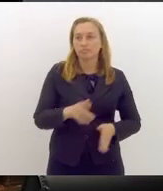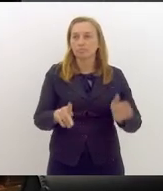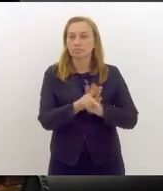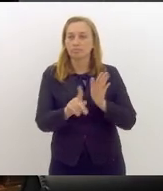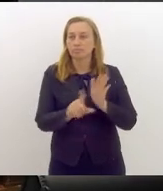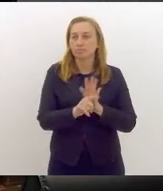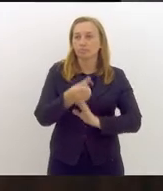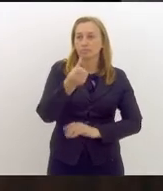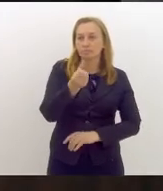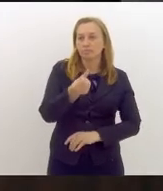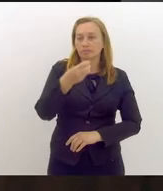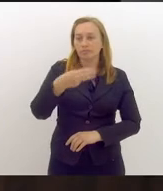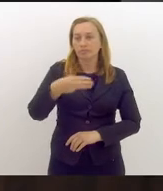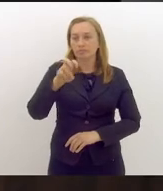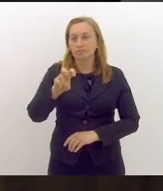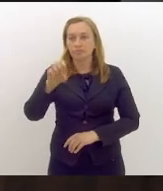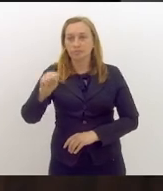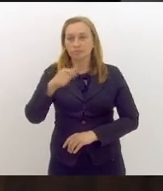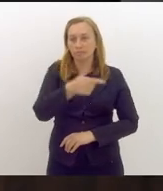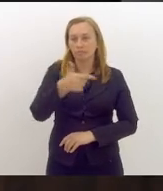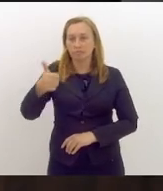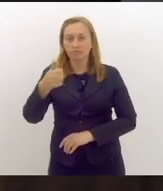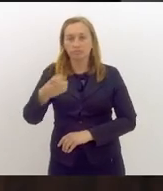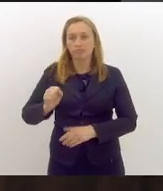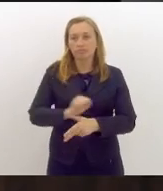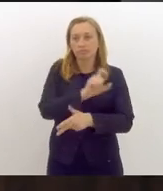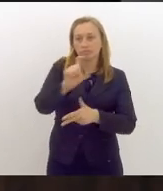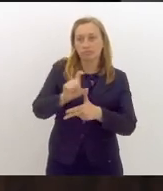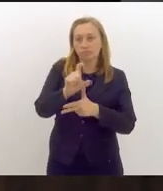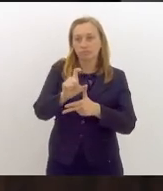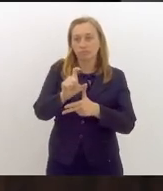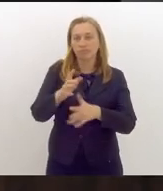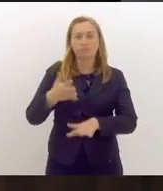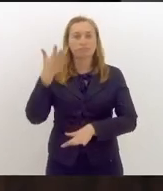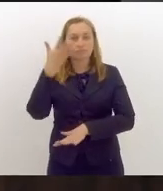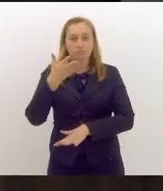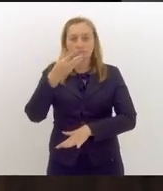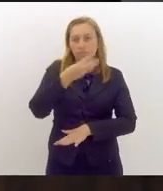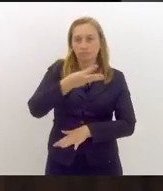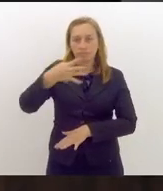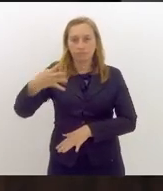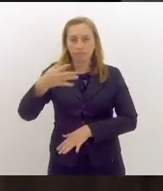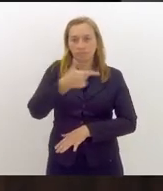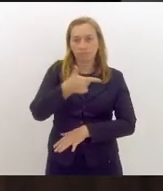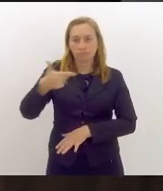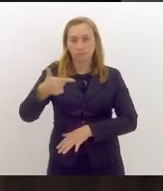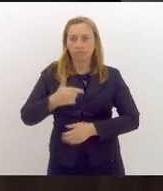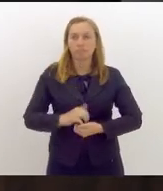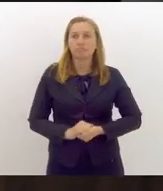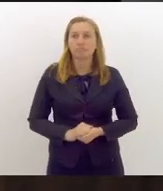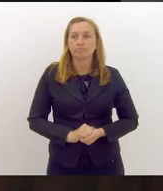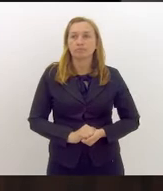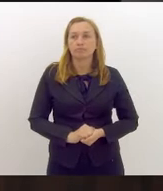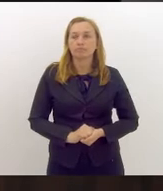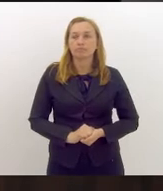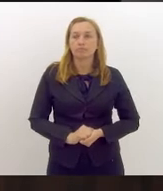lei 6358 de 22 de autoria do Poder Executivo mensagem 34 de 22